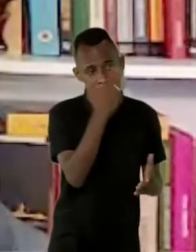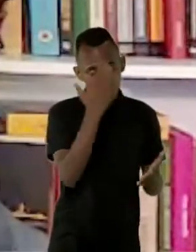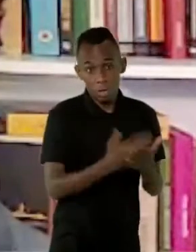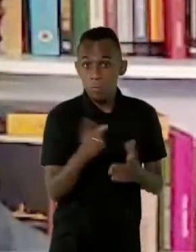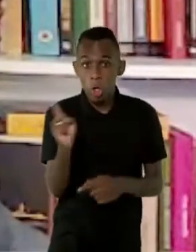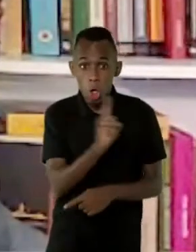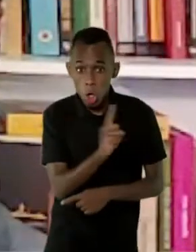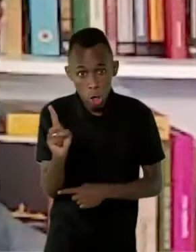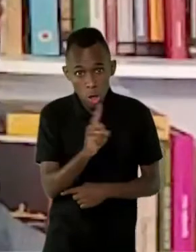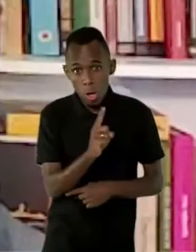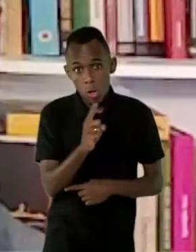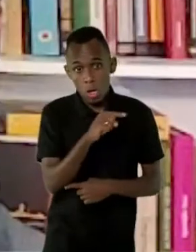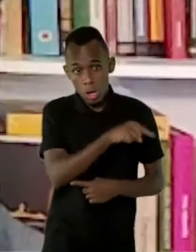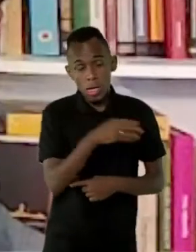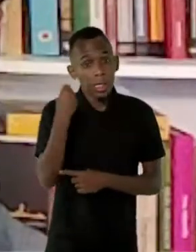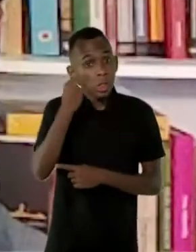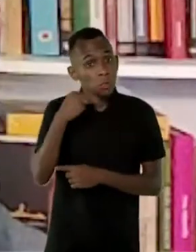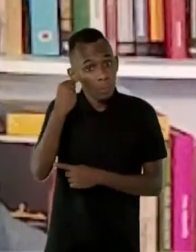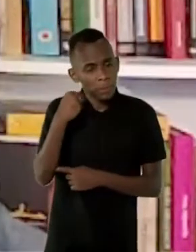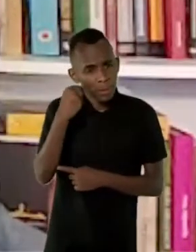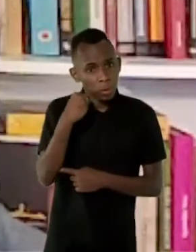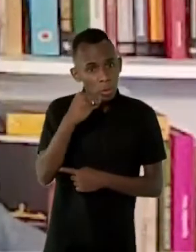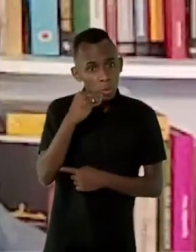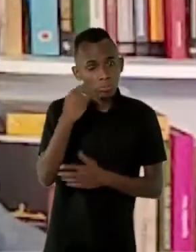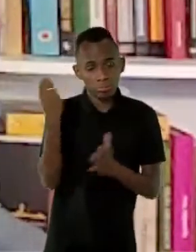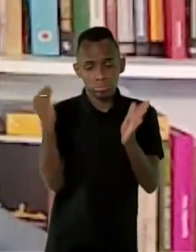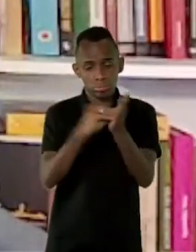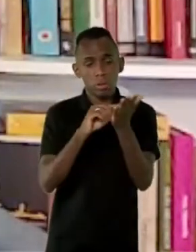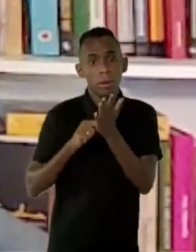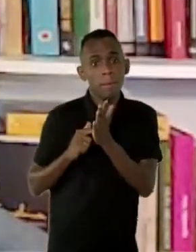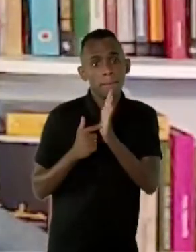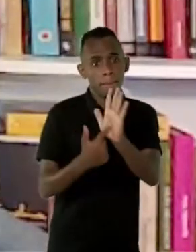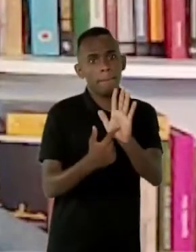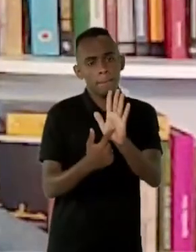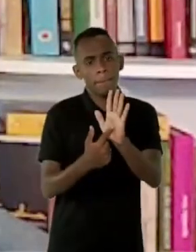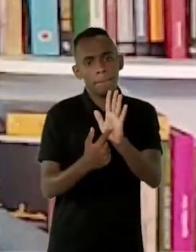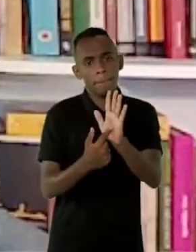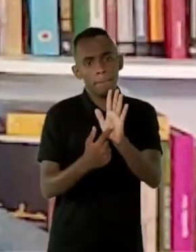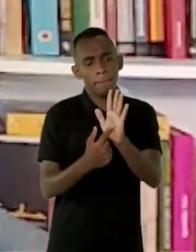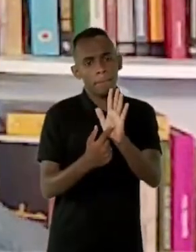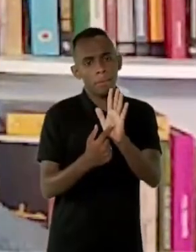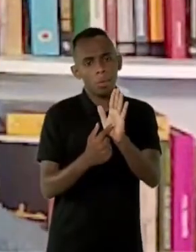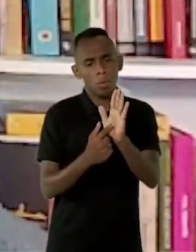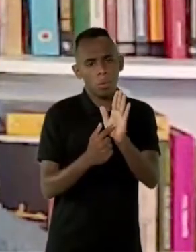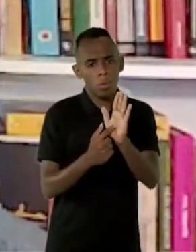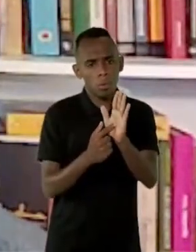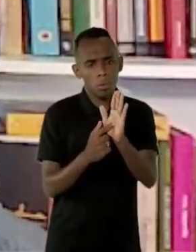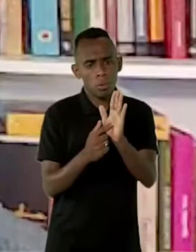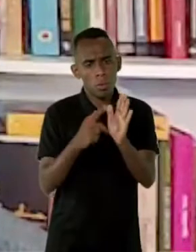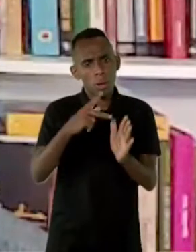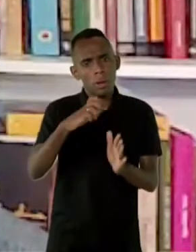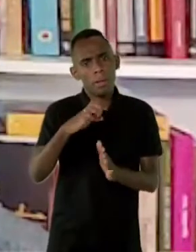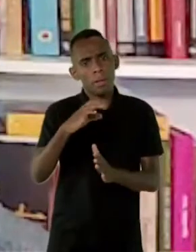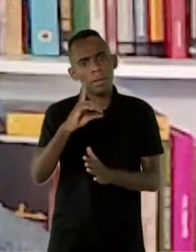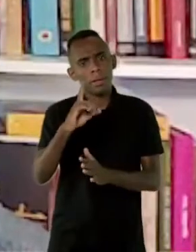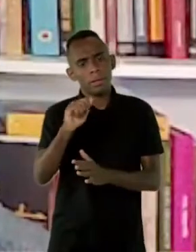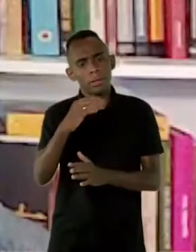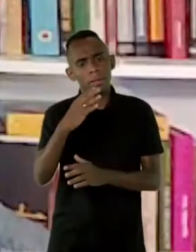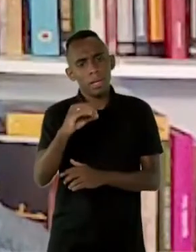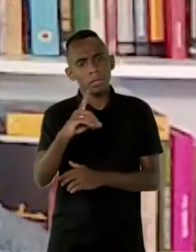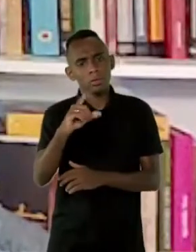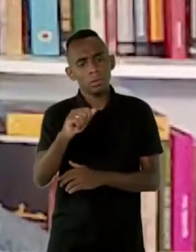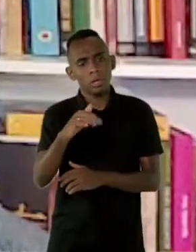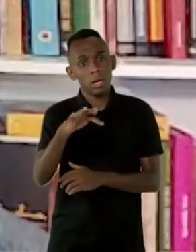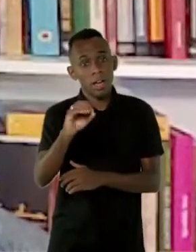que ela experimentou publicar o Pedaço da Fome, que era um romance. É um romance até